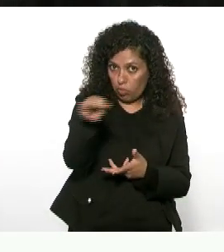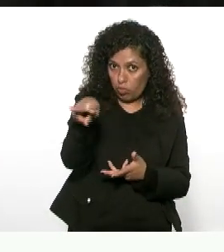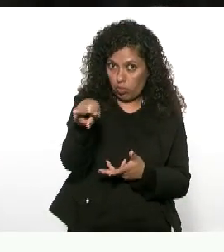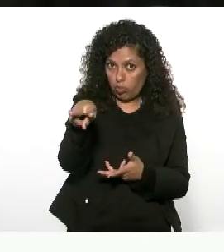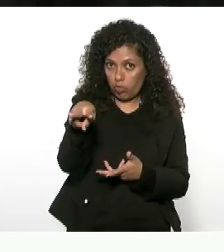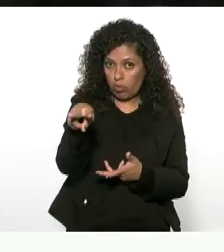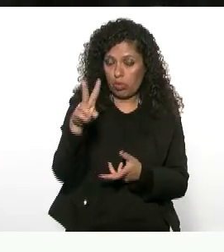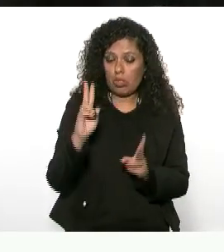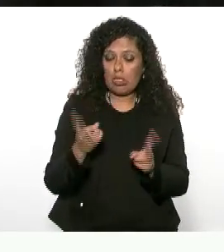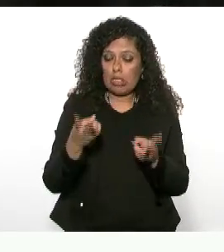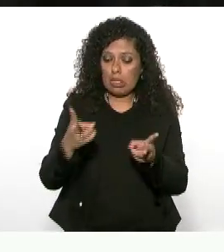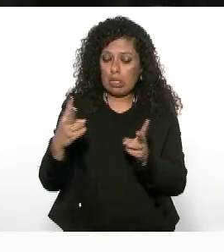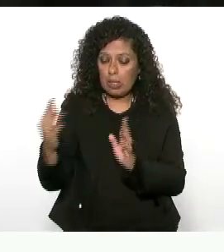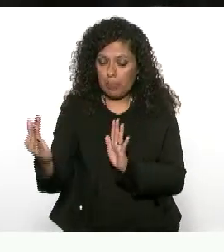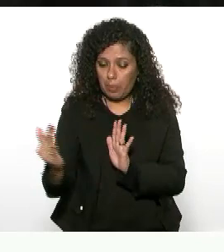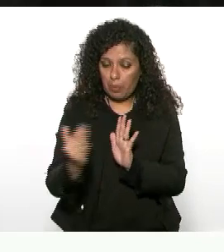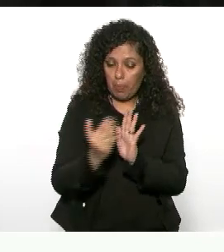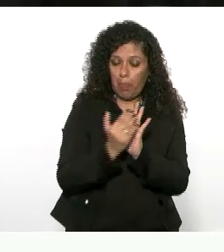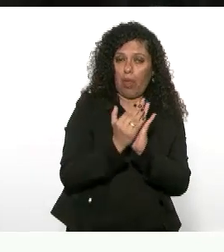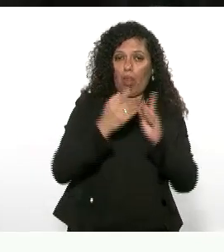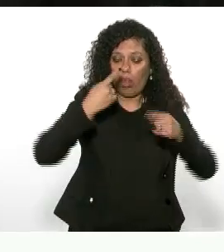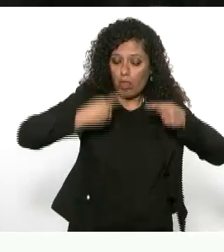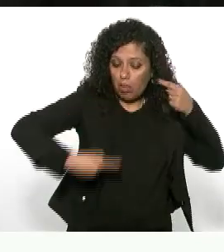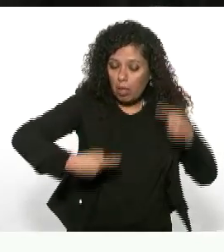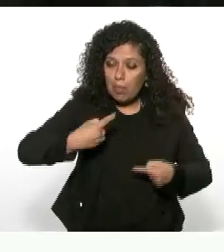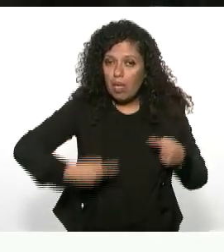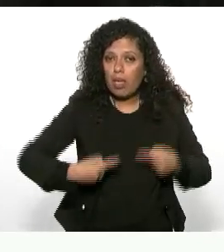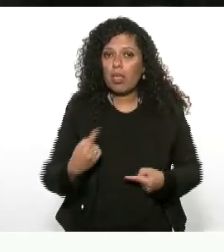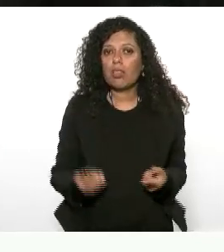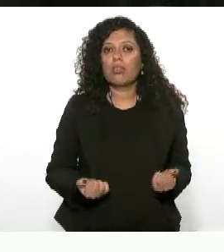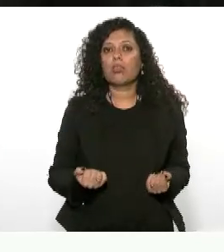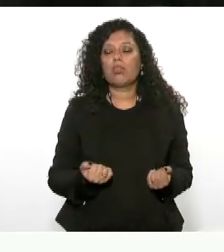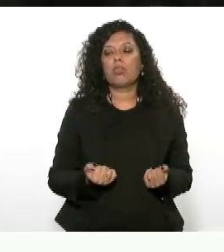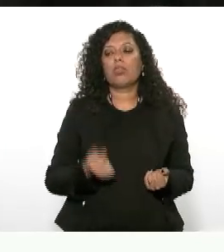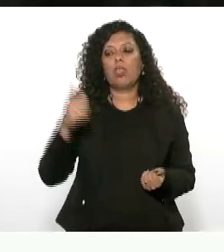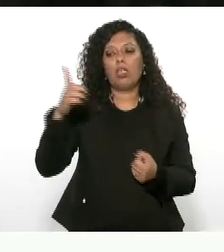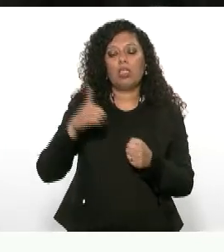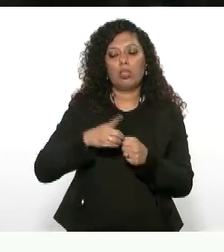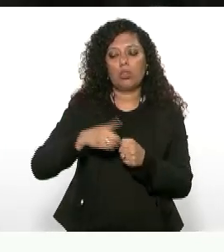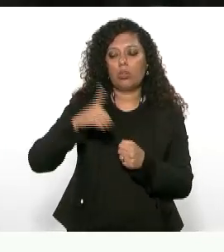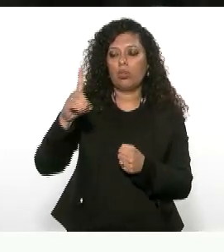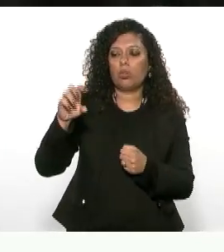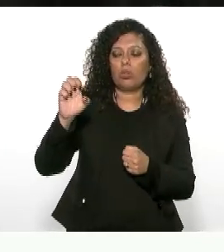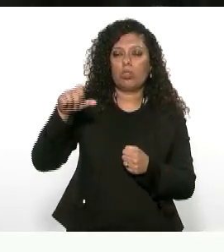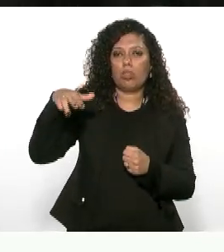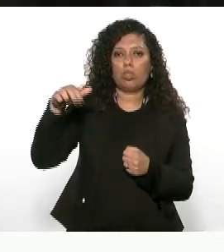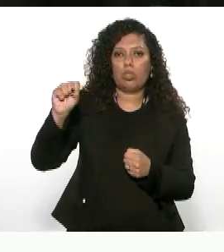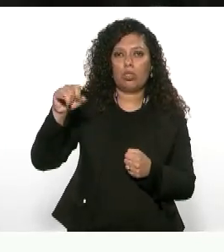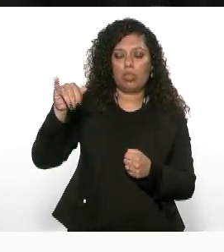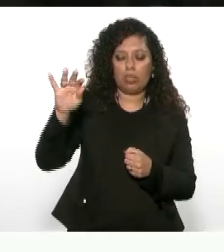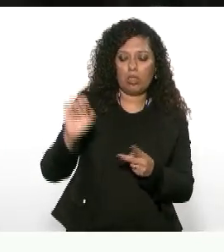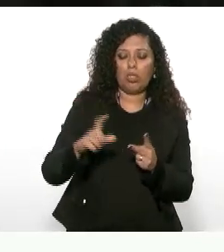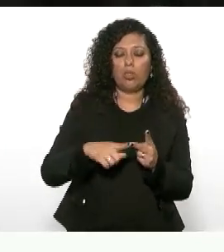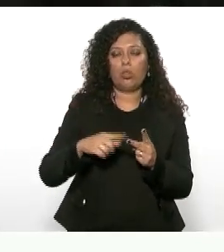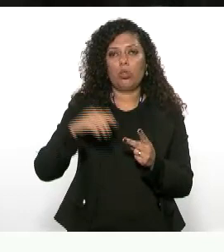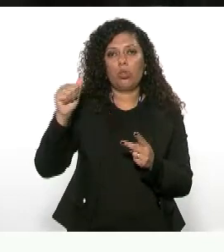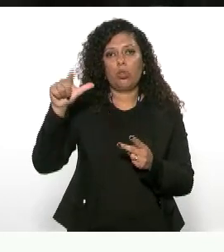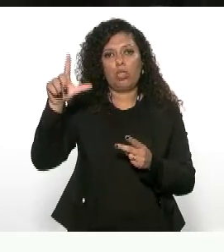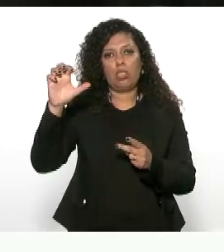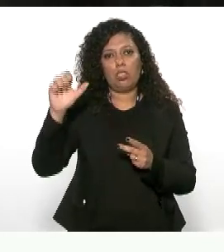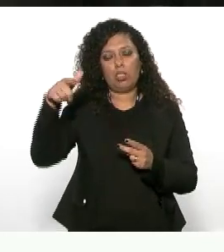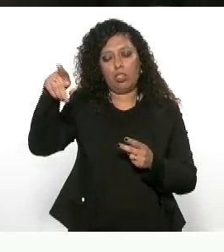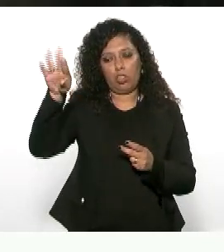que estão sempre muito próximos desse debate há muito tempo, e também com a doutora Denise, o doutor Alexandre, nós